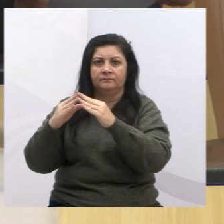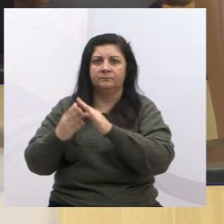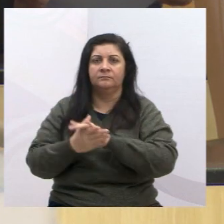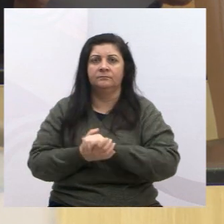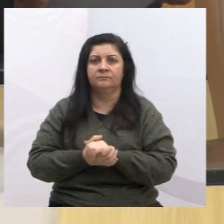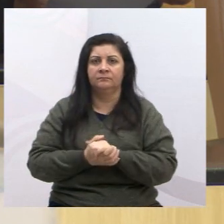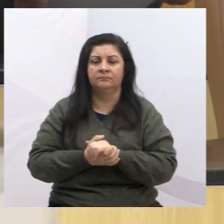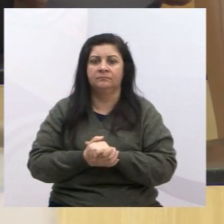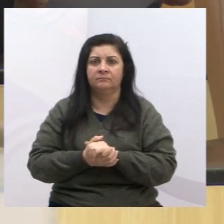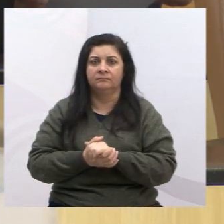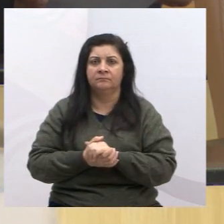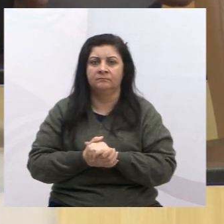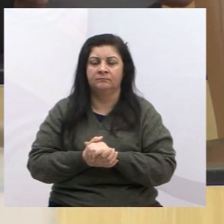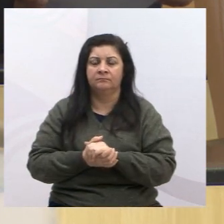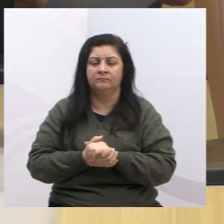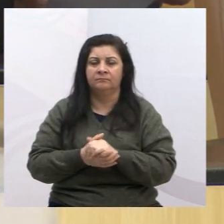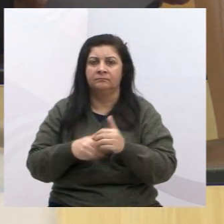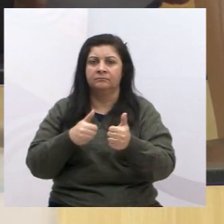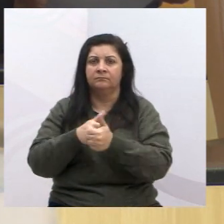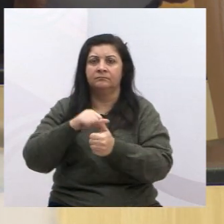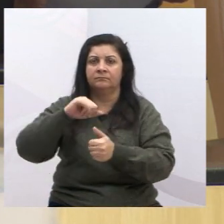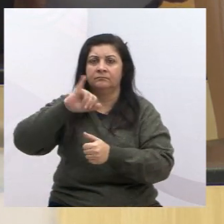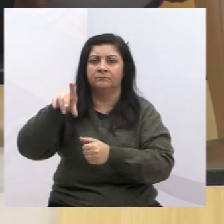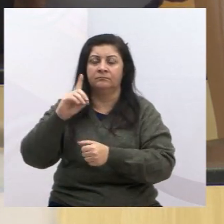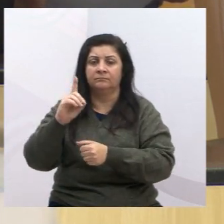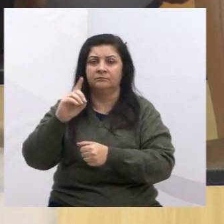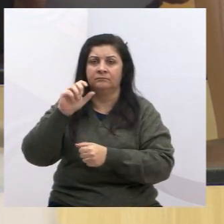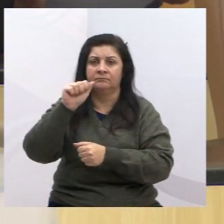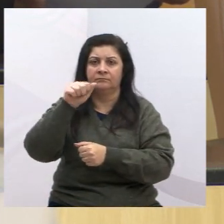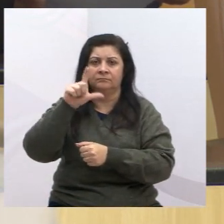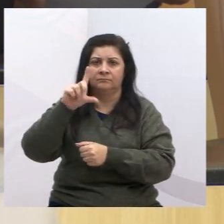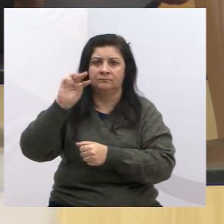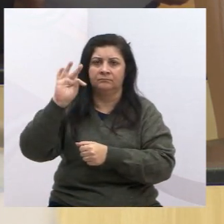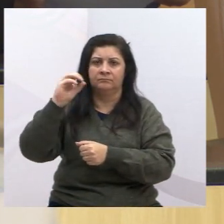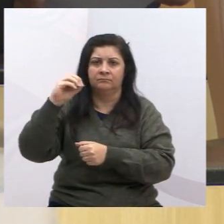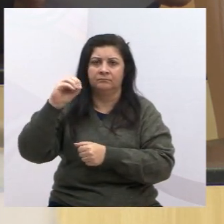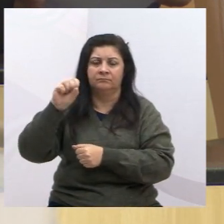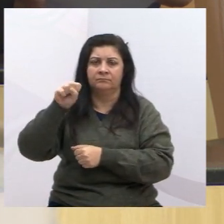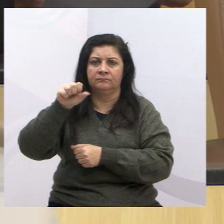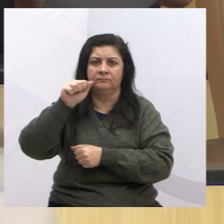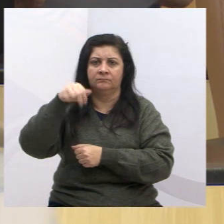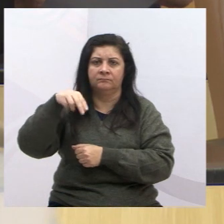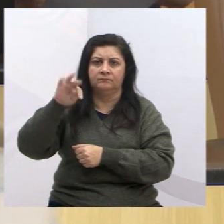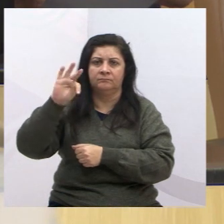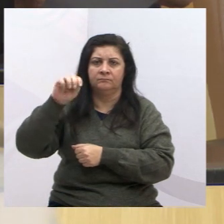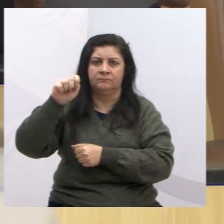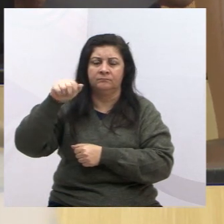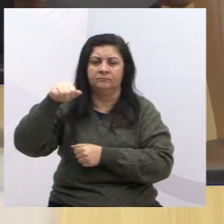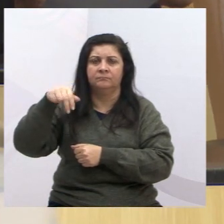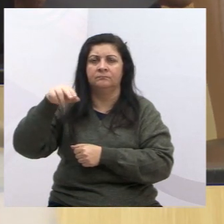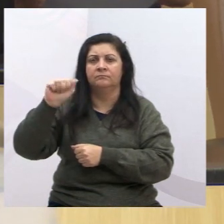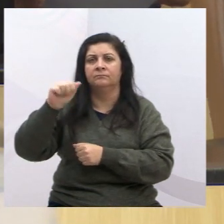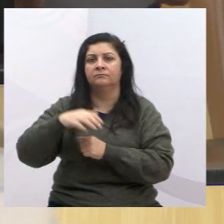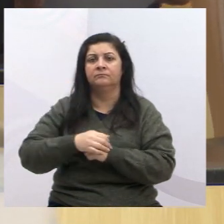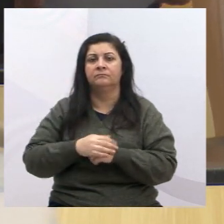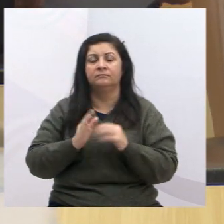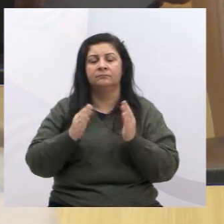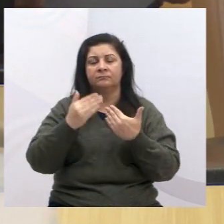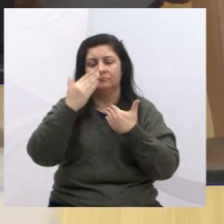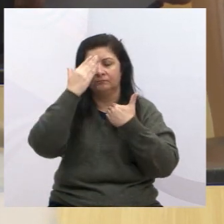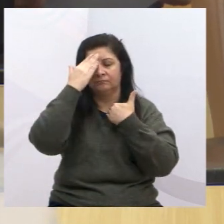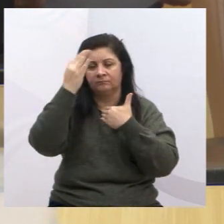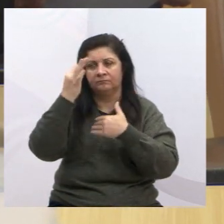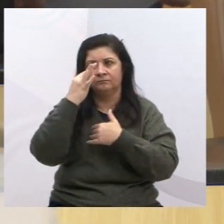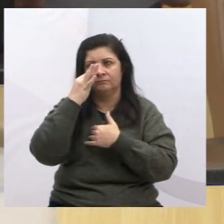na altura do Jardim Alto de Santana, em Jacareí. Assim sendo, muito respeitosamente recorremos à compreensão e aos préstimos